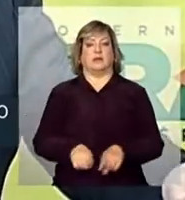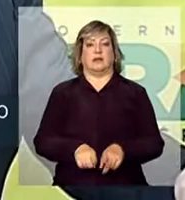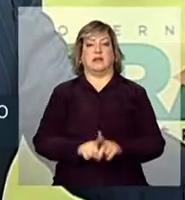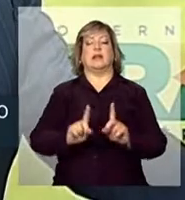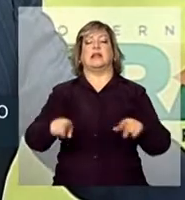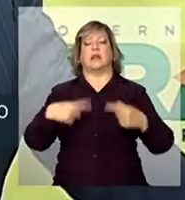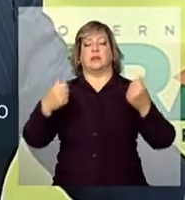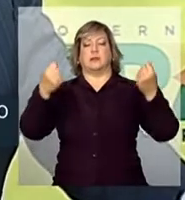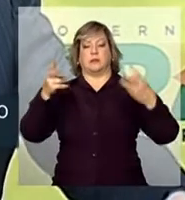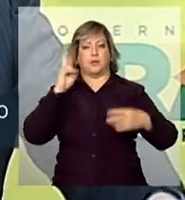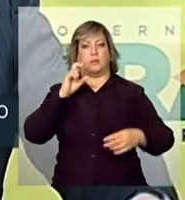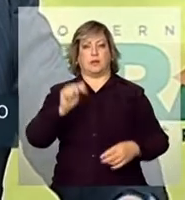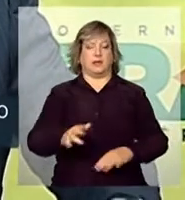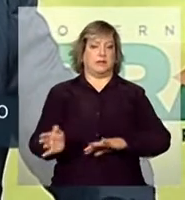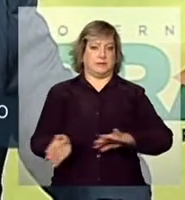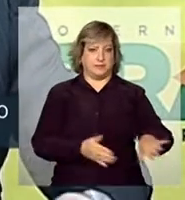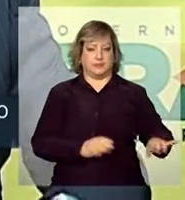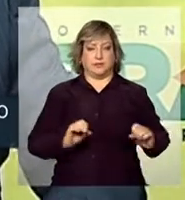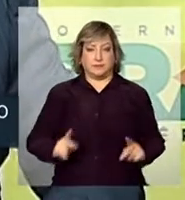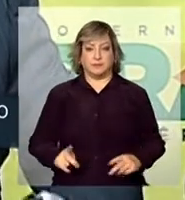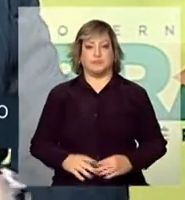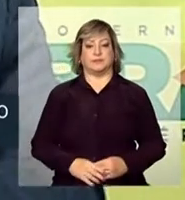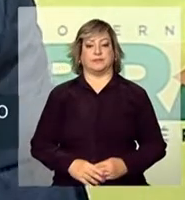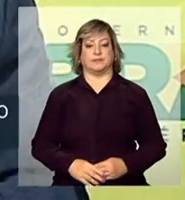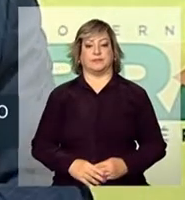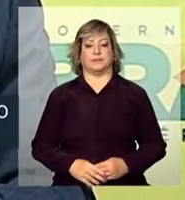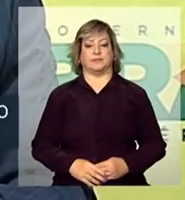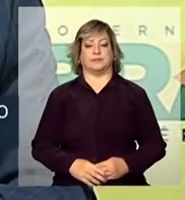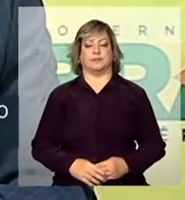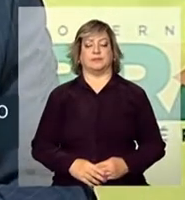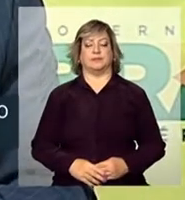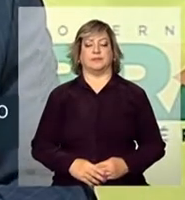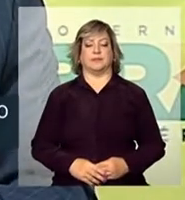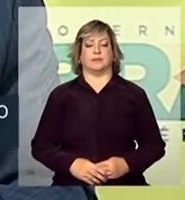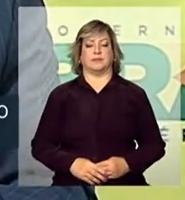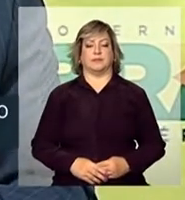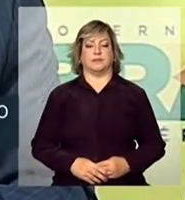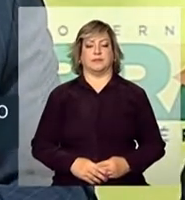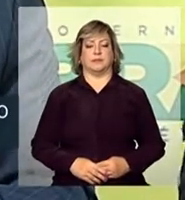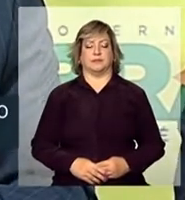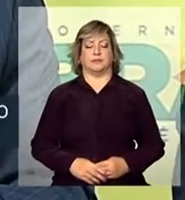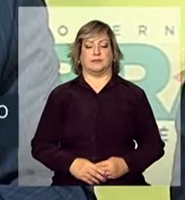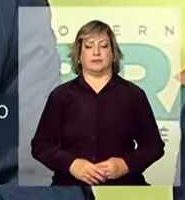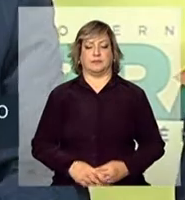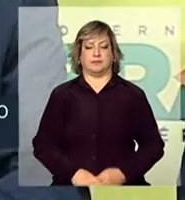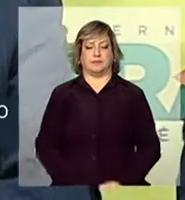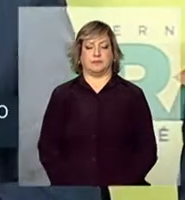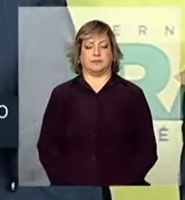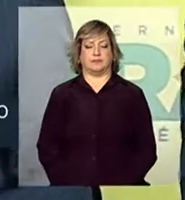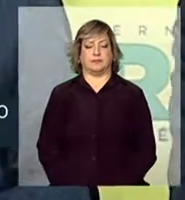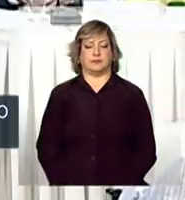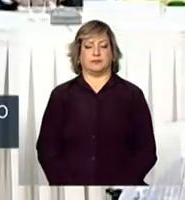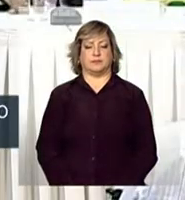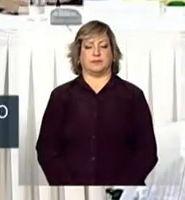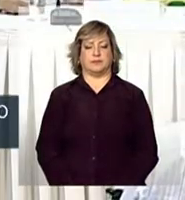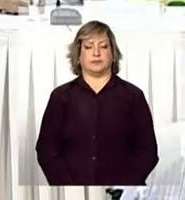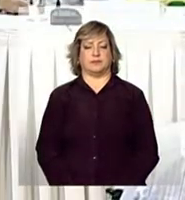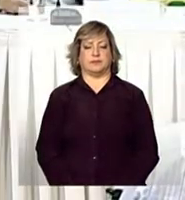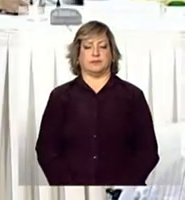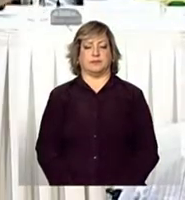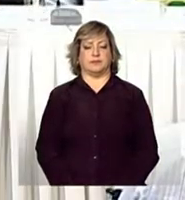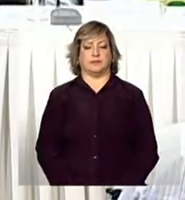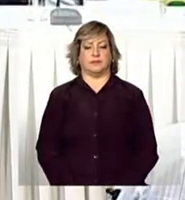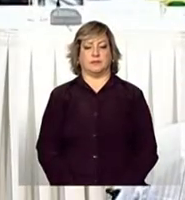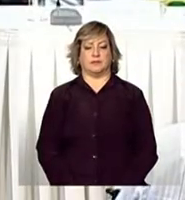e depois eu falo sobre isso aqui tá vamos lá e não não isso aqui sua voz